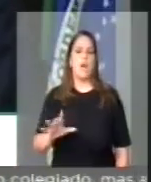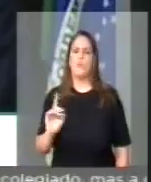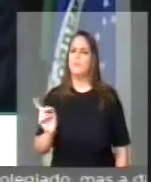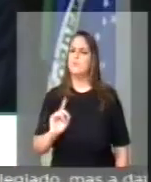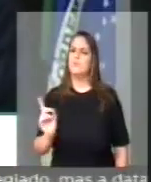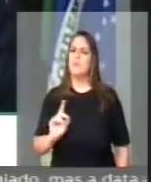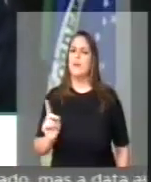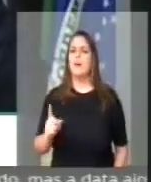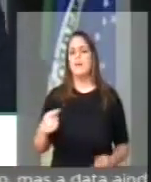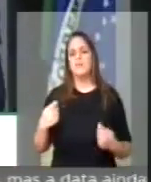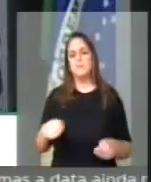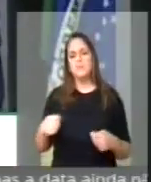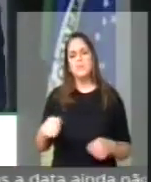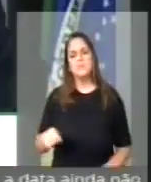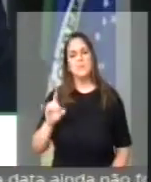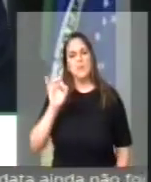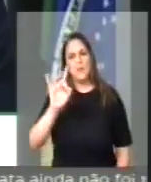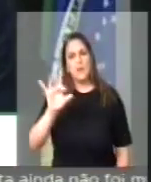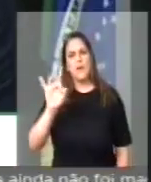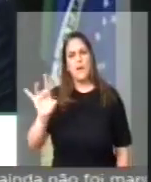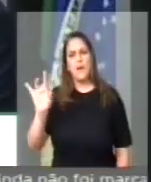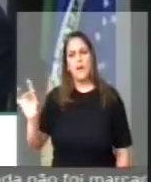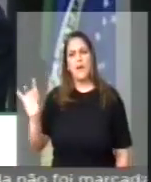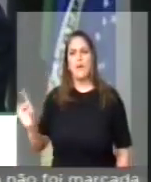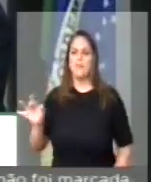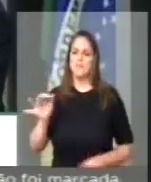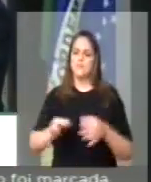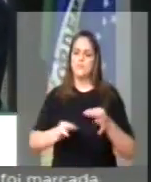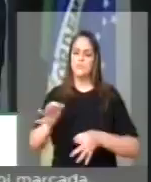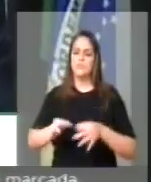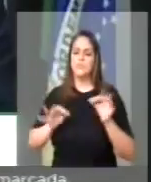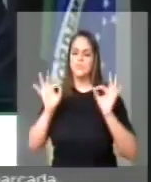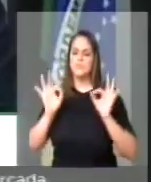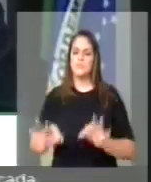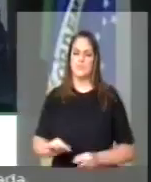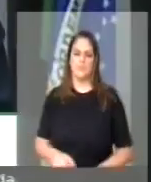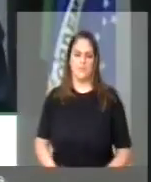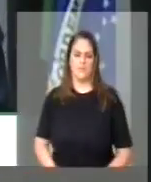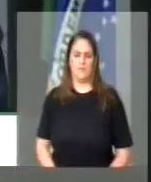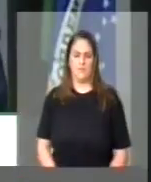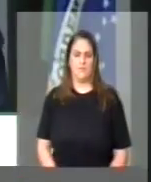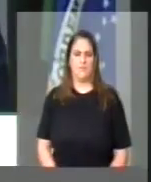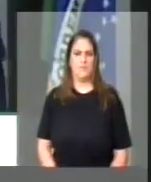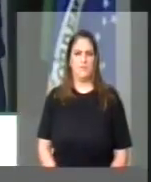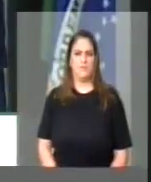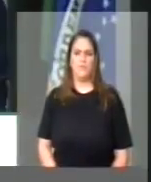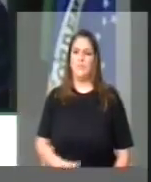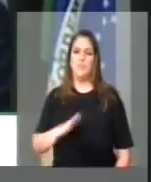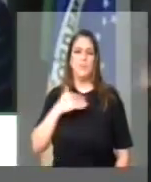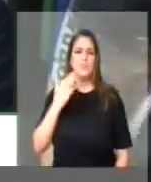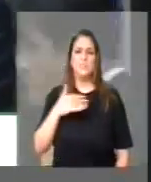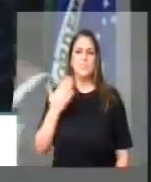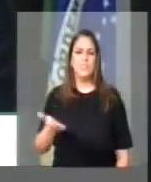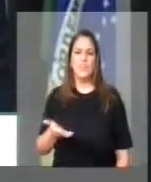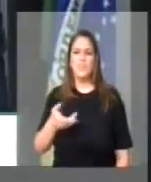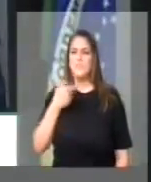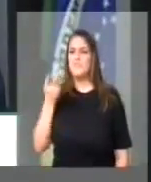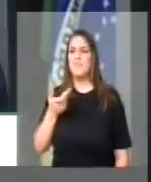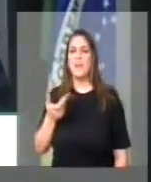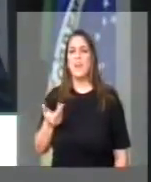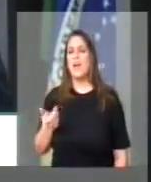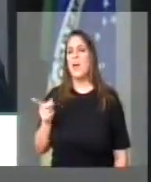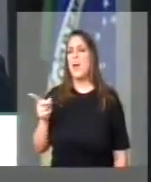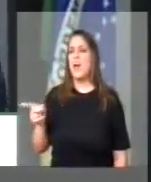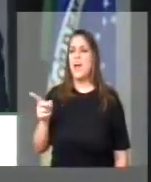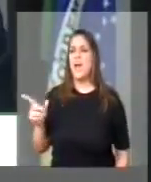com a democracia por esse caminho, de tentar desacreditar a todos. Isso interessa aos bandidos. A quem